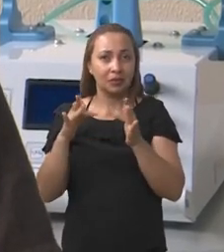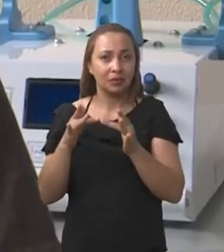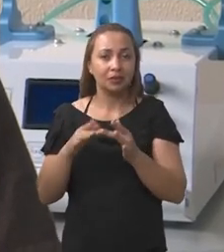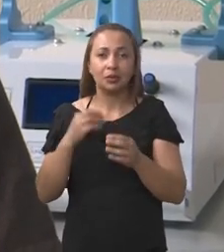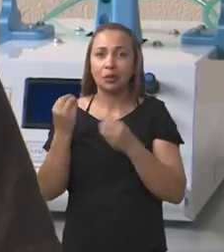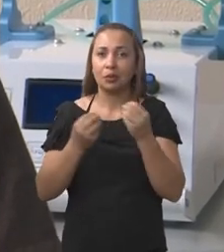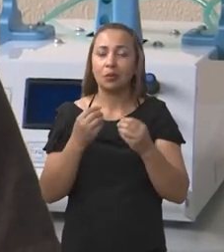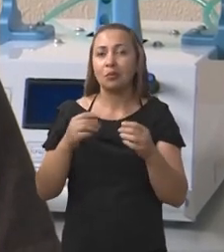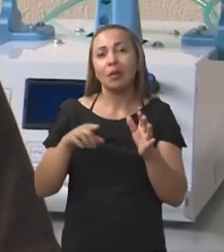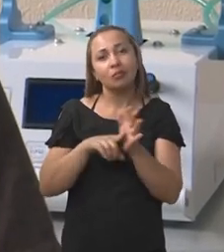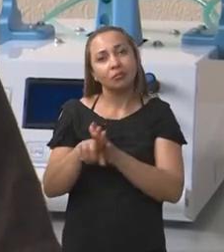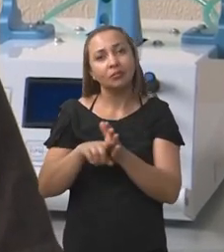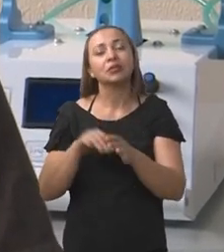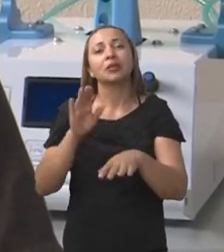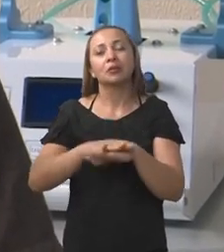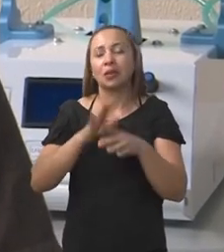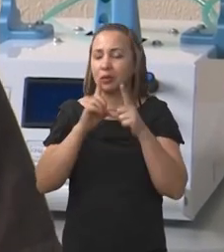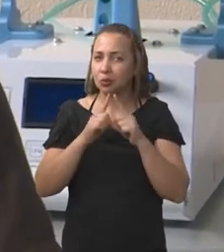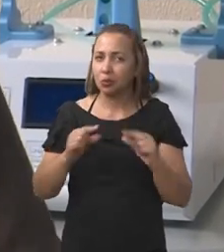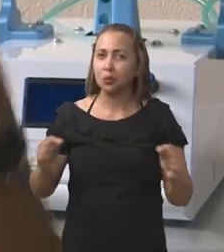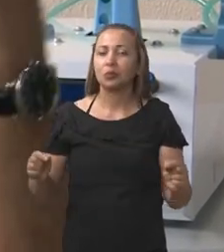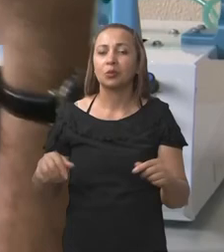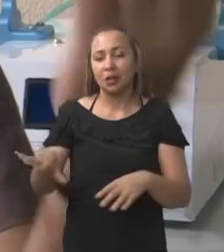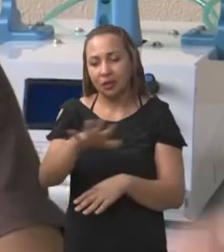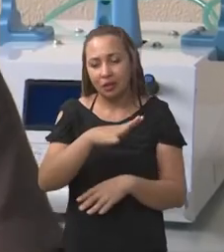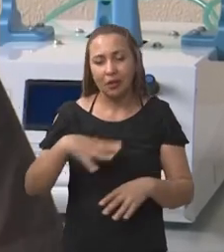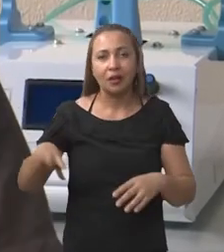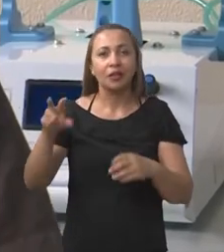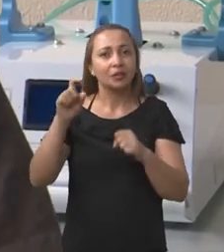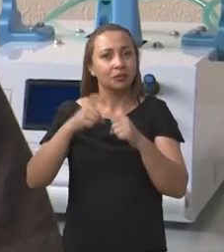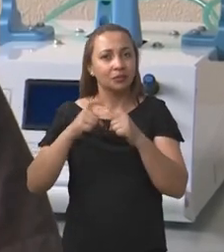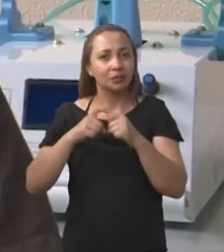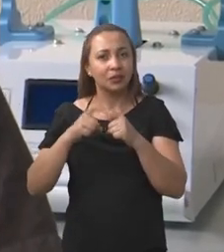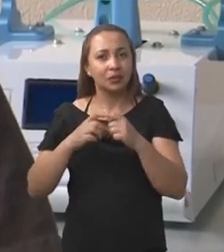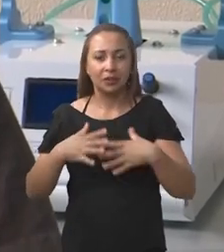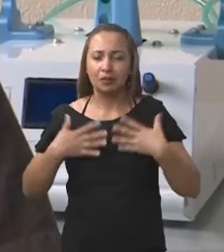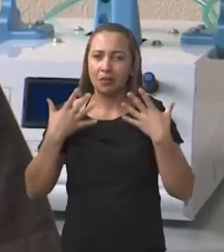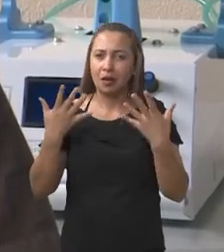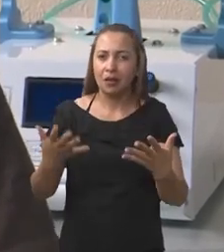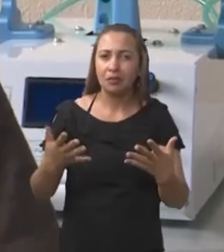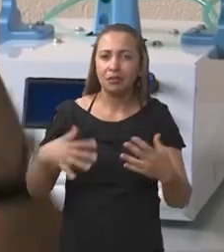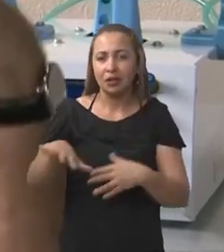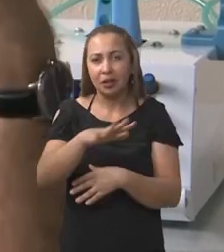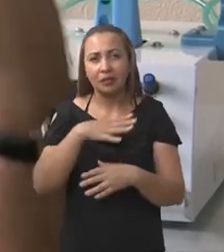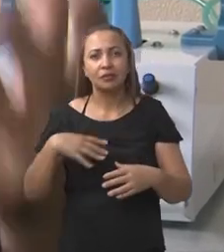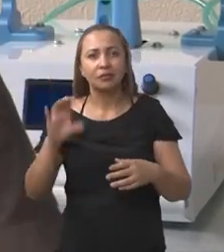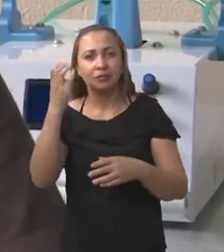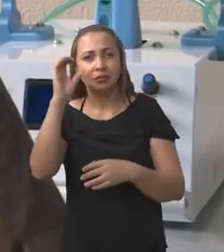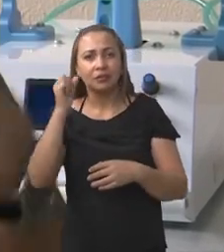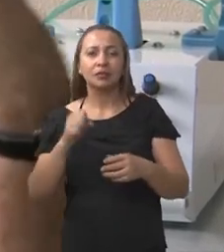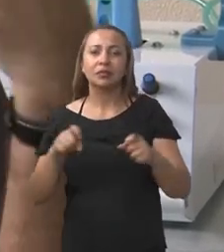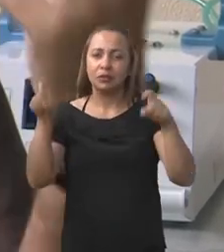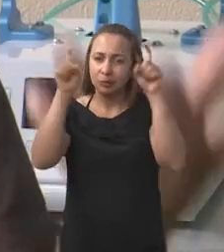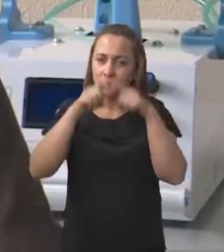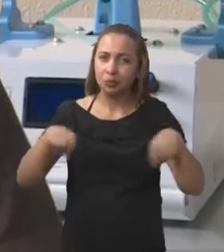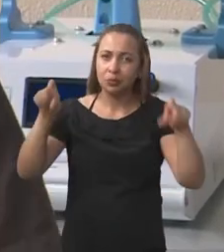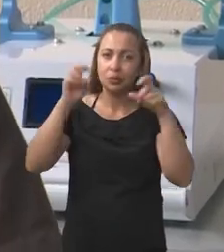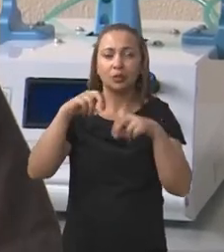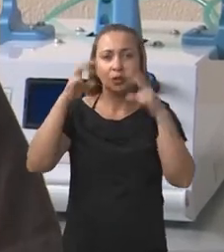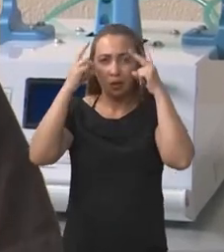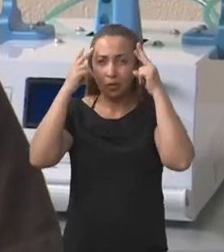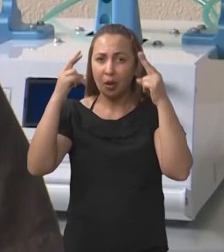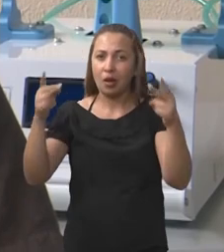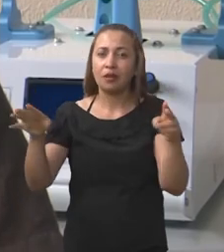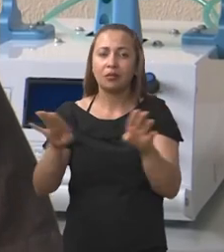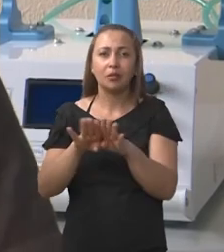né? Como a pesquisa mais pura, né? A área médica está se empenhando nisso, a área da ciência da computação com as redes neurais também